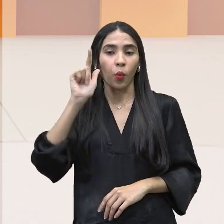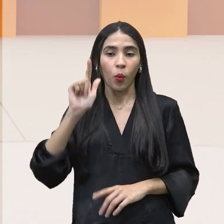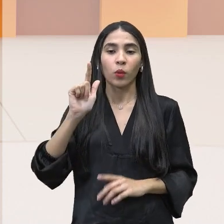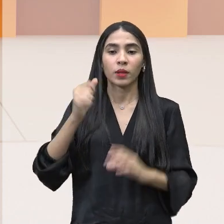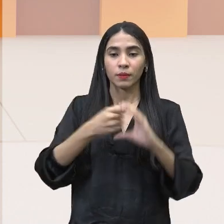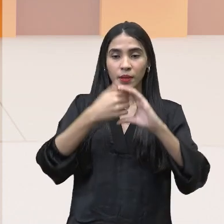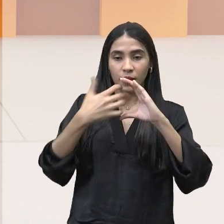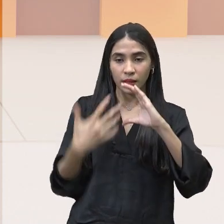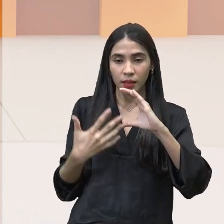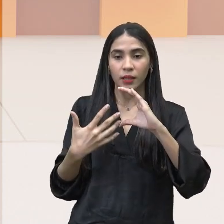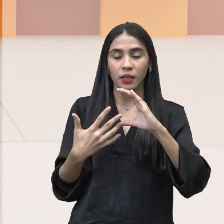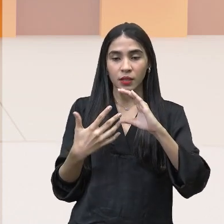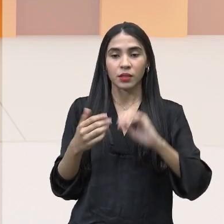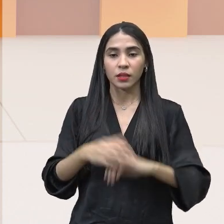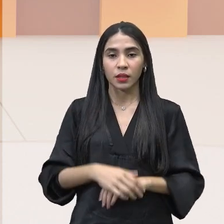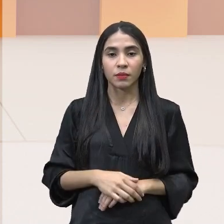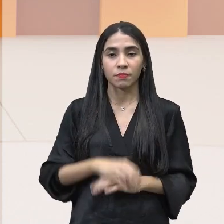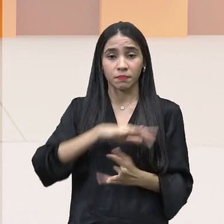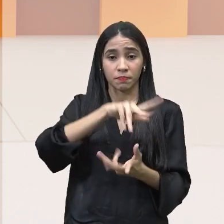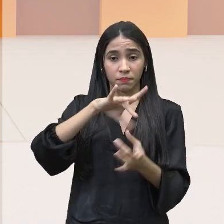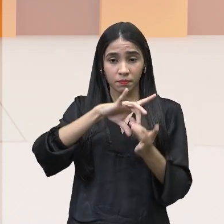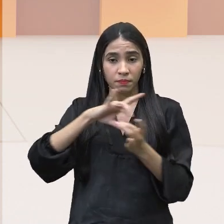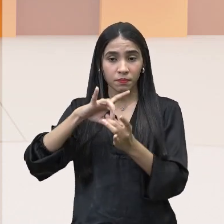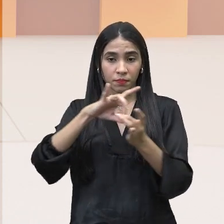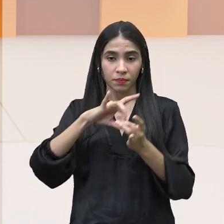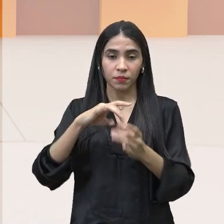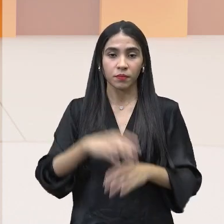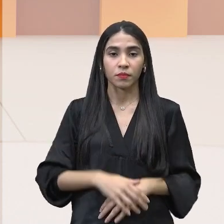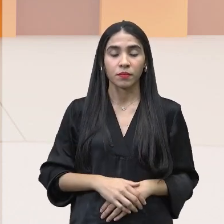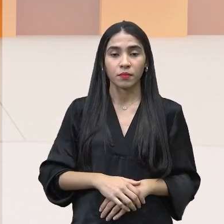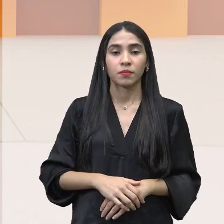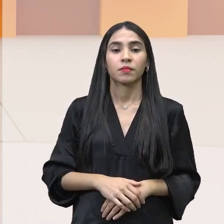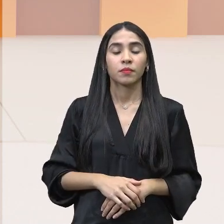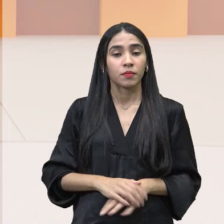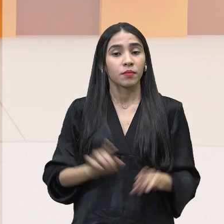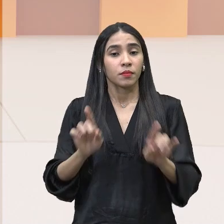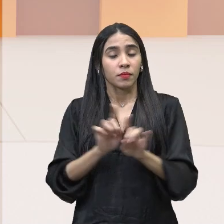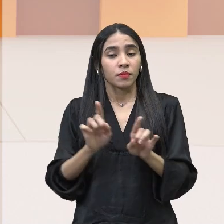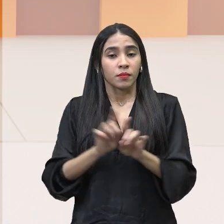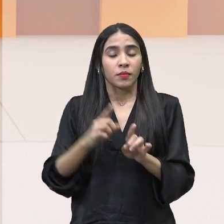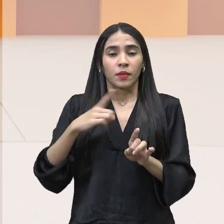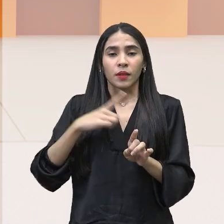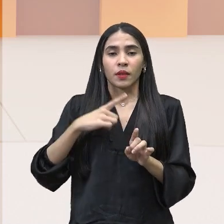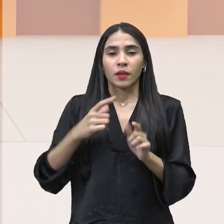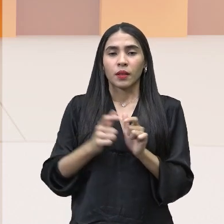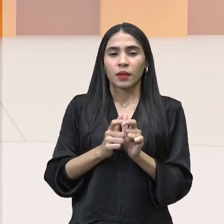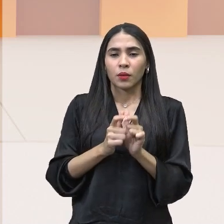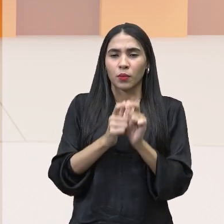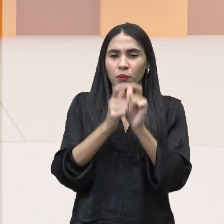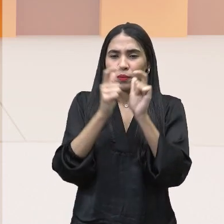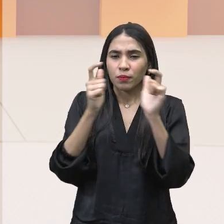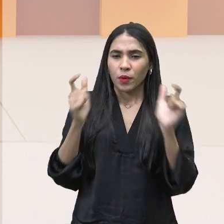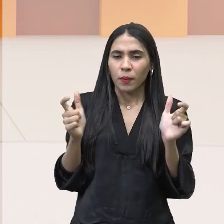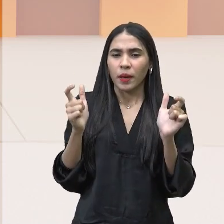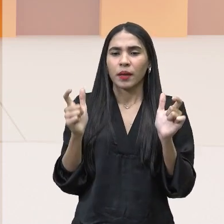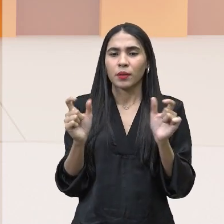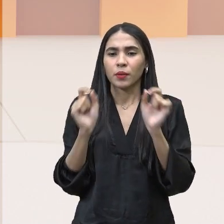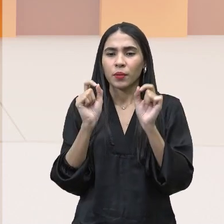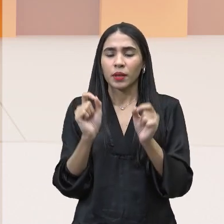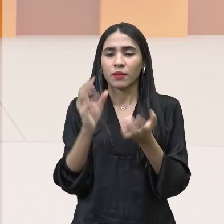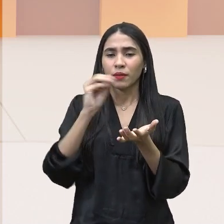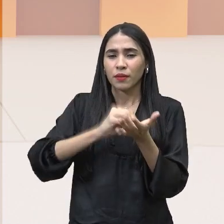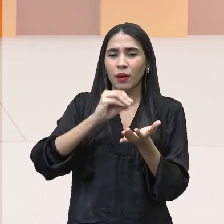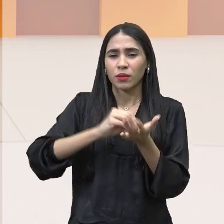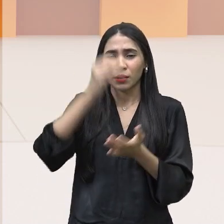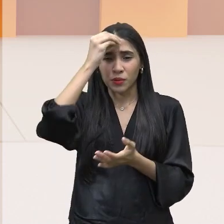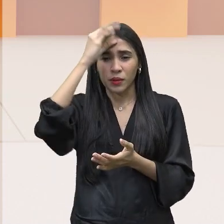ambiguidade aí da chamada globalização. Depois, nós temos aí o aumento da ignorância, não é isso?